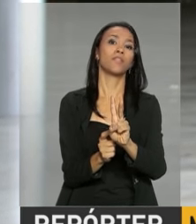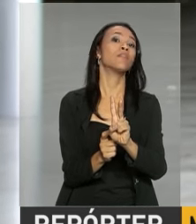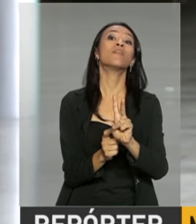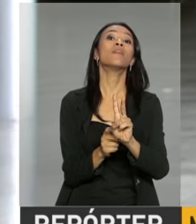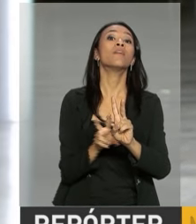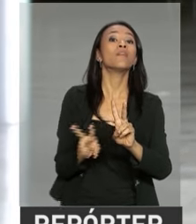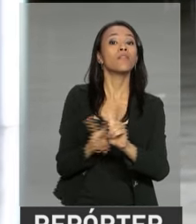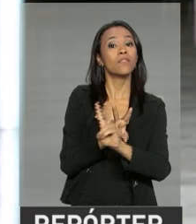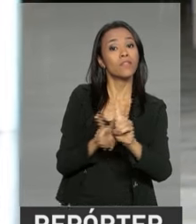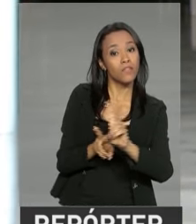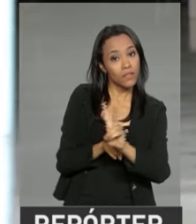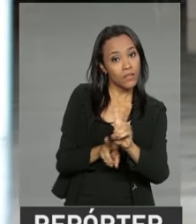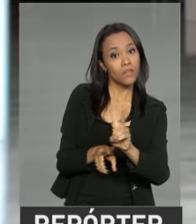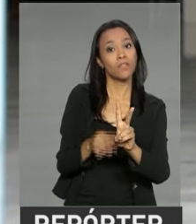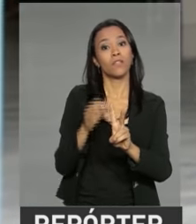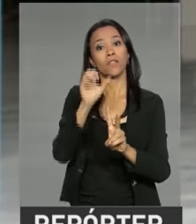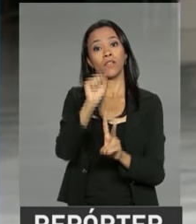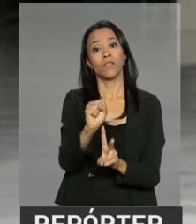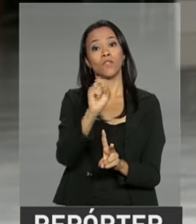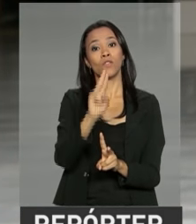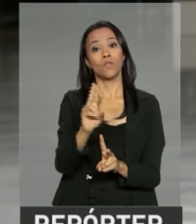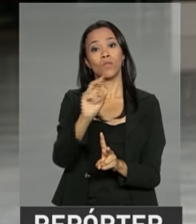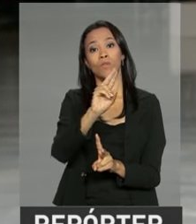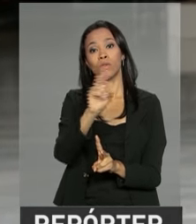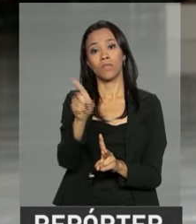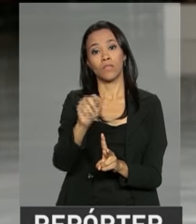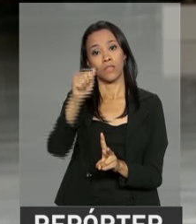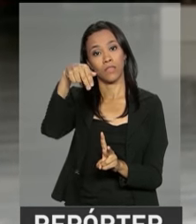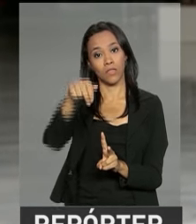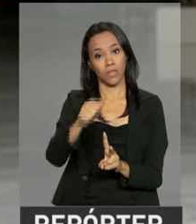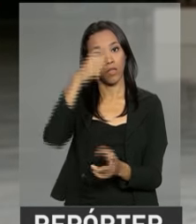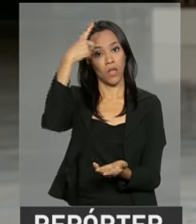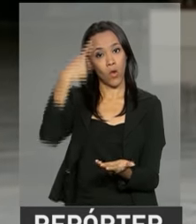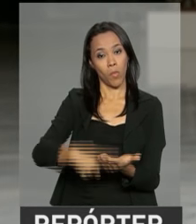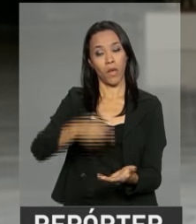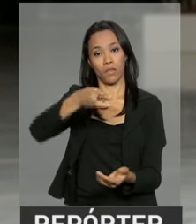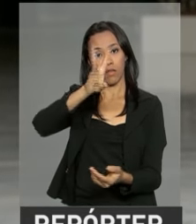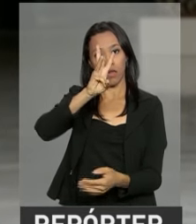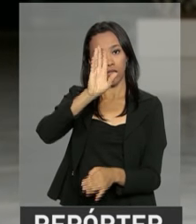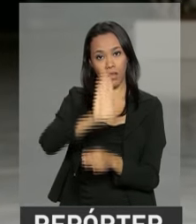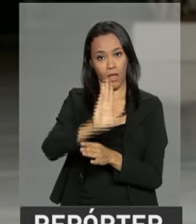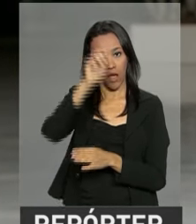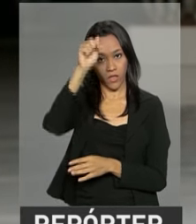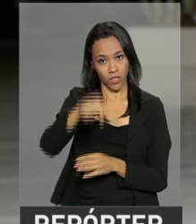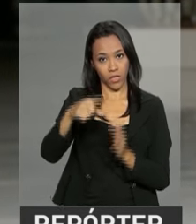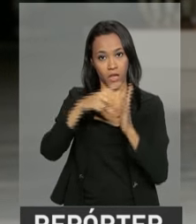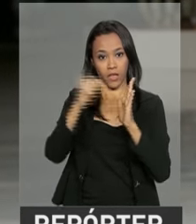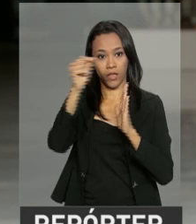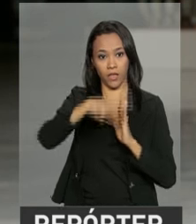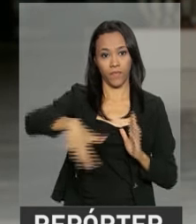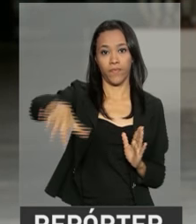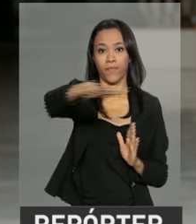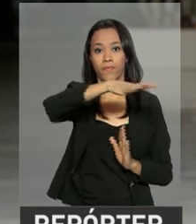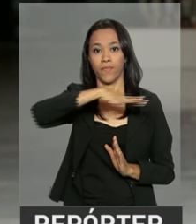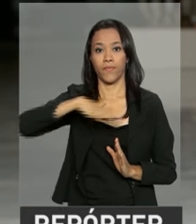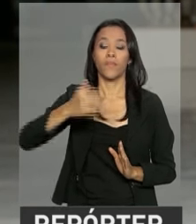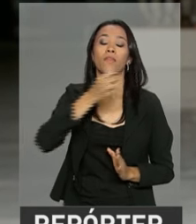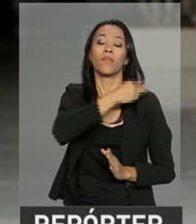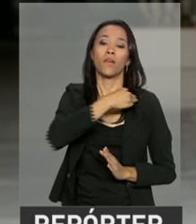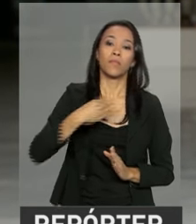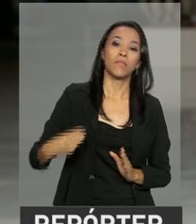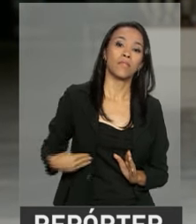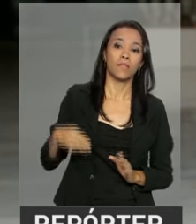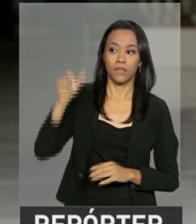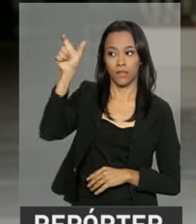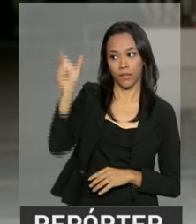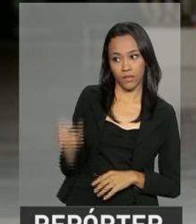chanceler da Argentina Susana malcorra está marcado para as 3 horas da tarde aqui no Palácio do Planalto a ministra das relações